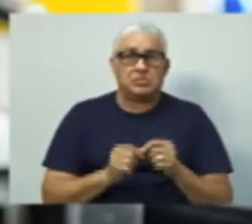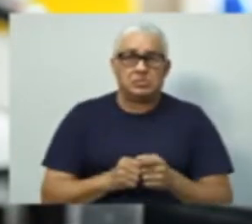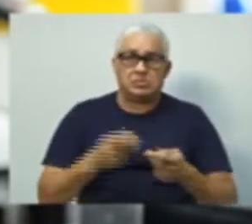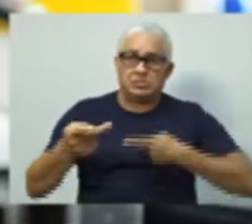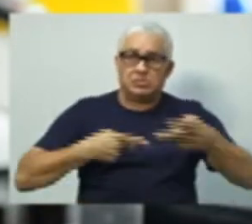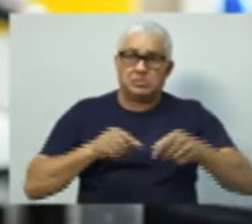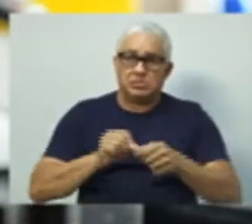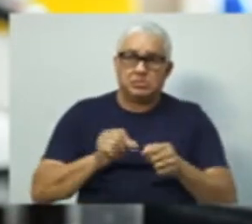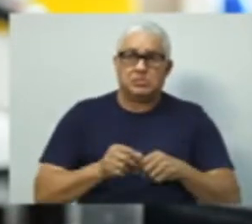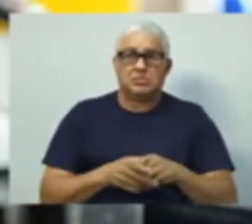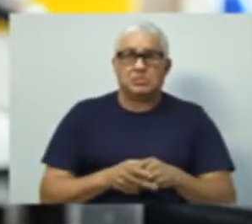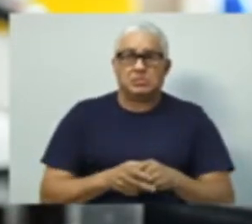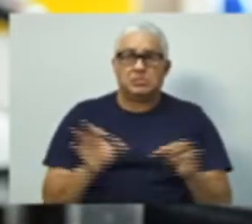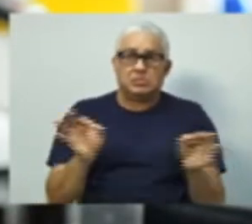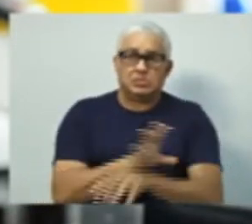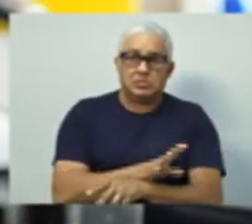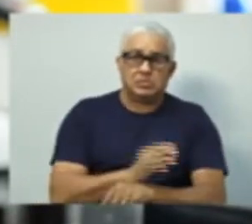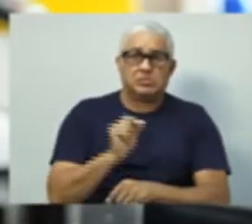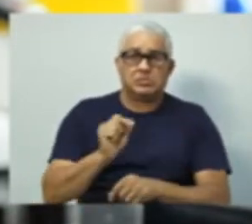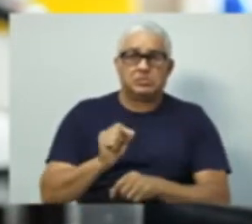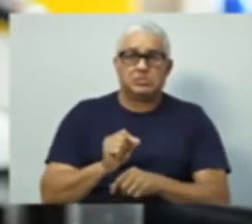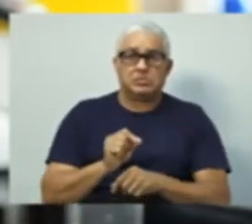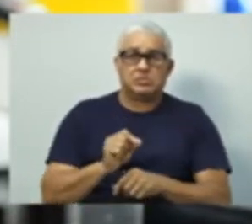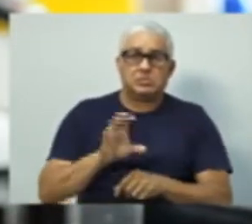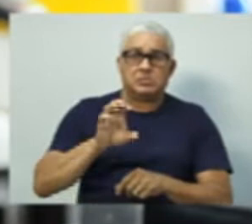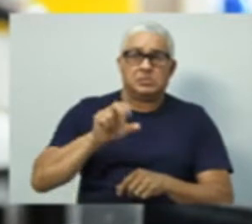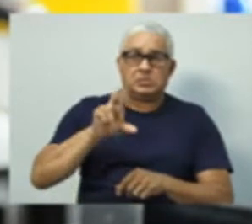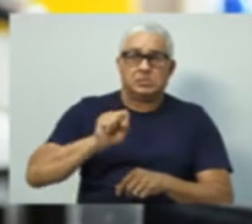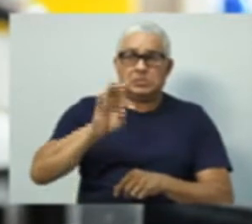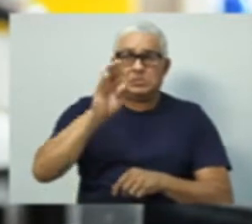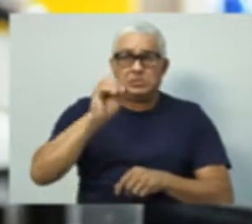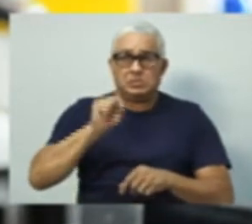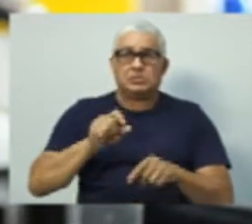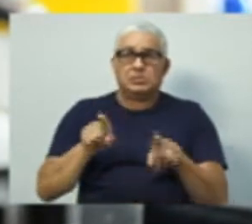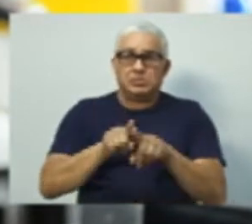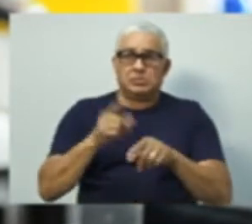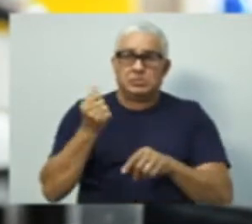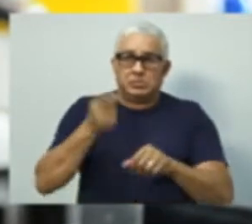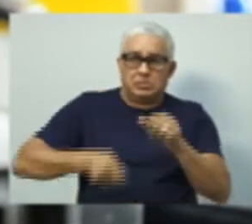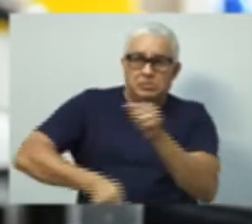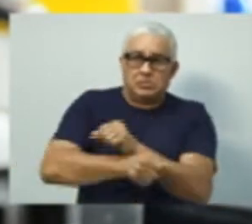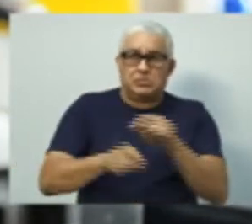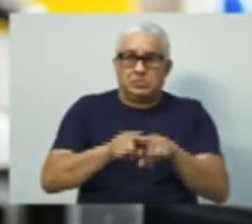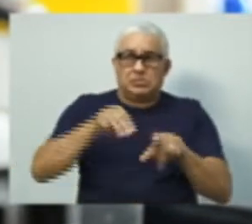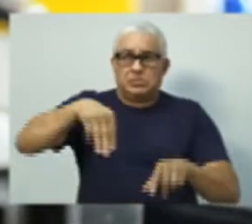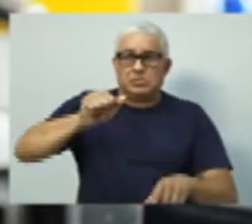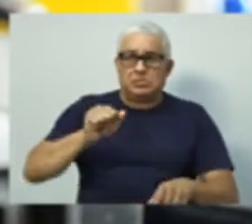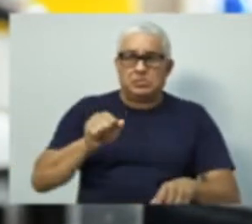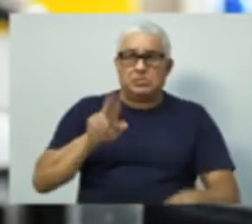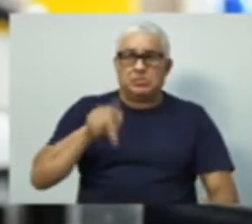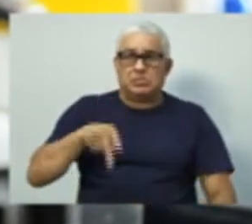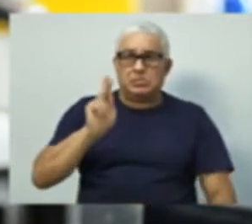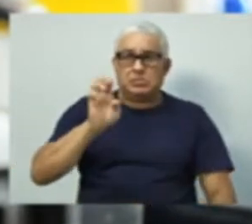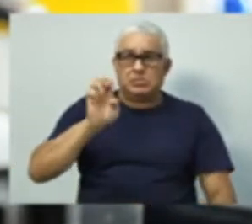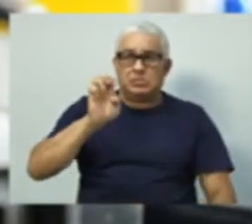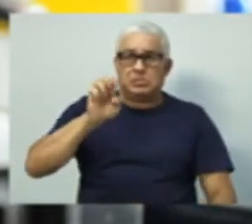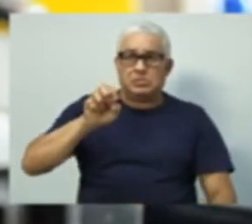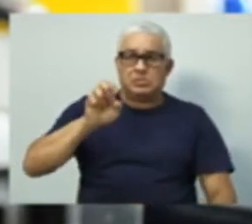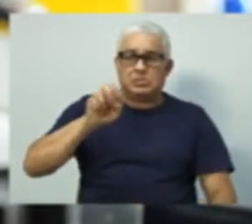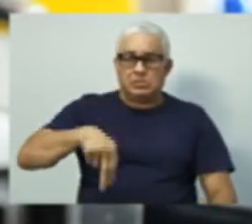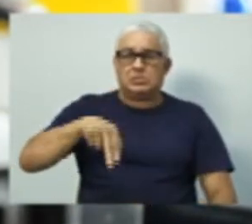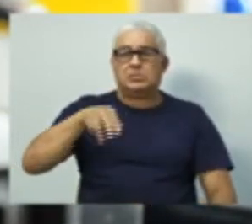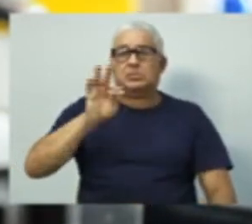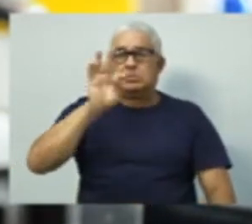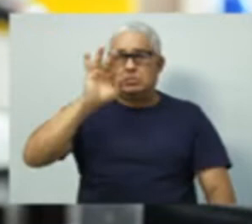planejamento para que você tenha dimensão de custos, de investimentos em marketing, investimento em ampliação, em